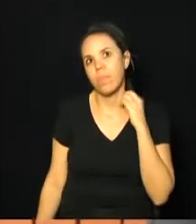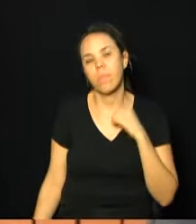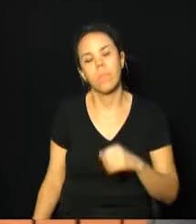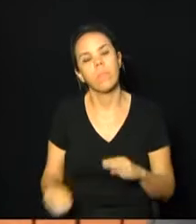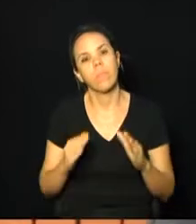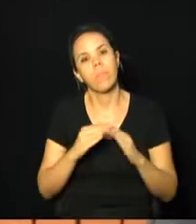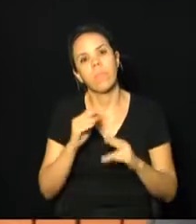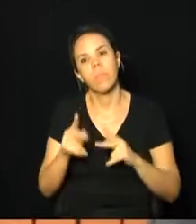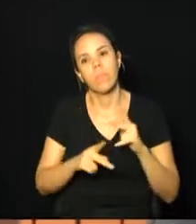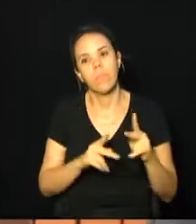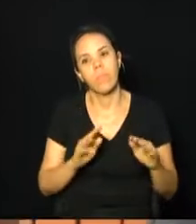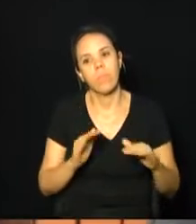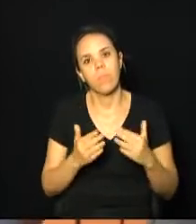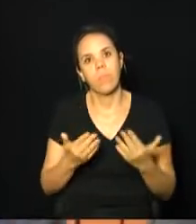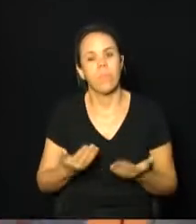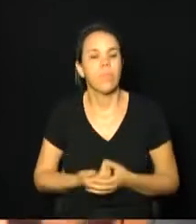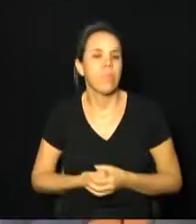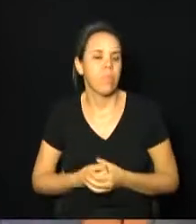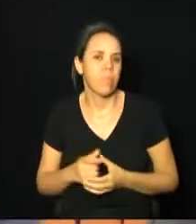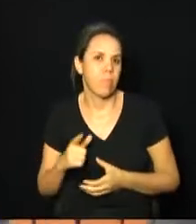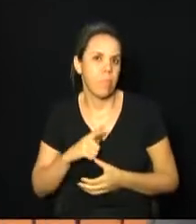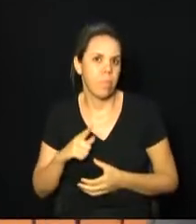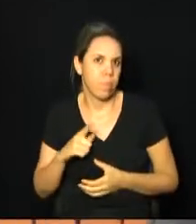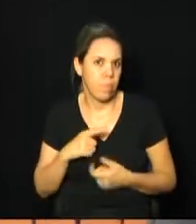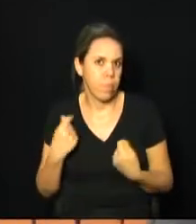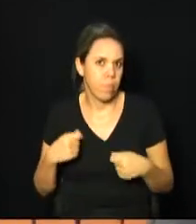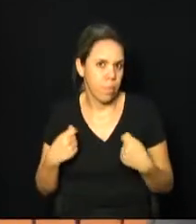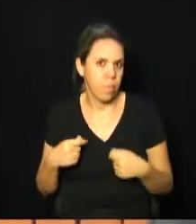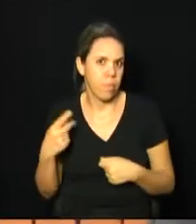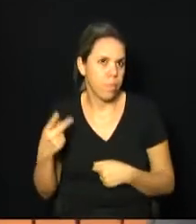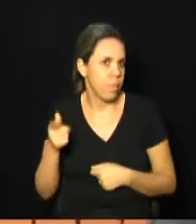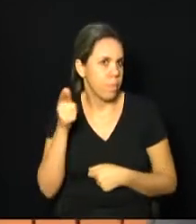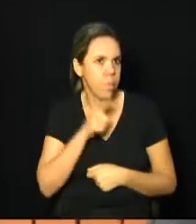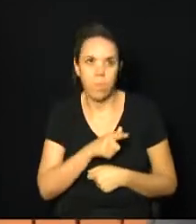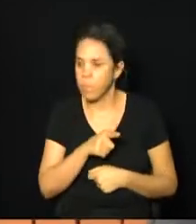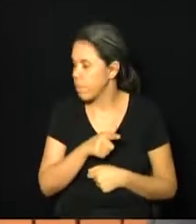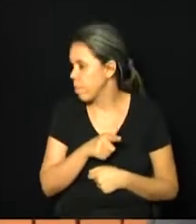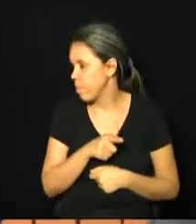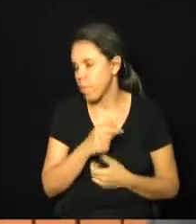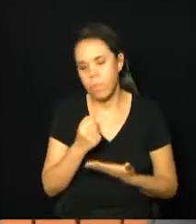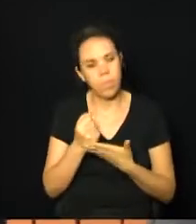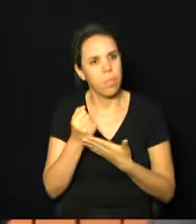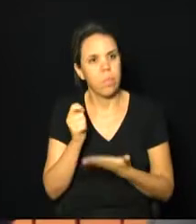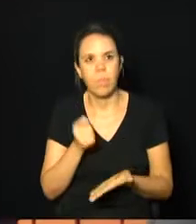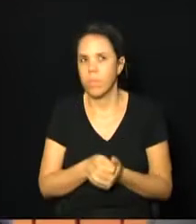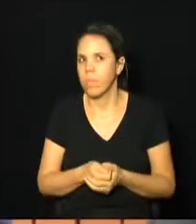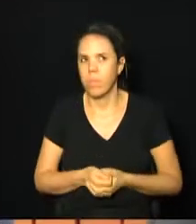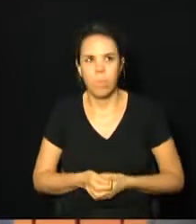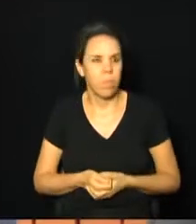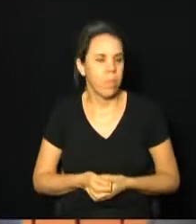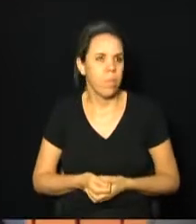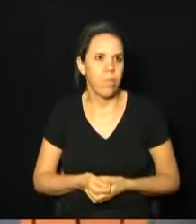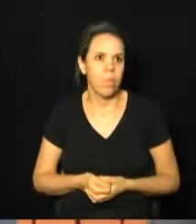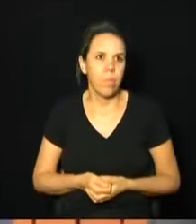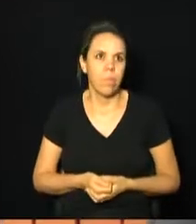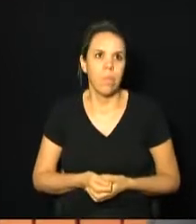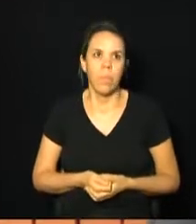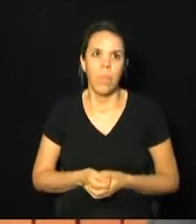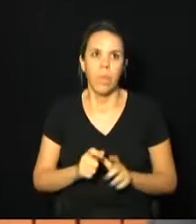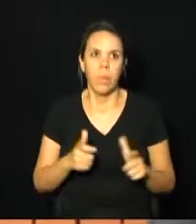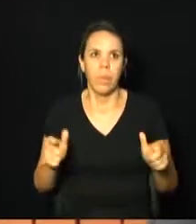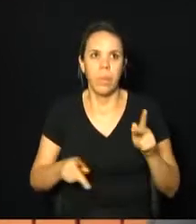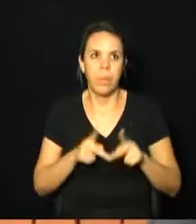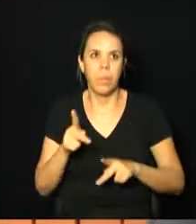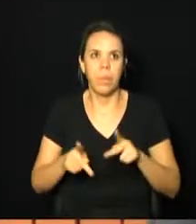Os moradores também, eles têm a necessidade deles, não conseguem contribuir com isso aí. Sendo que uma boa parte